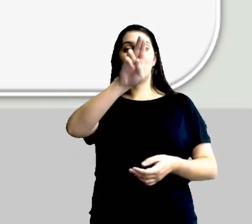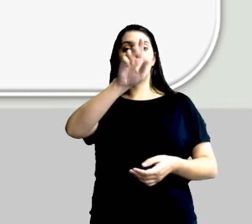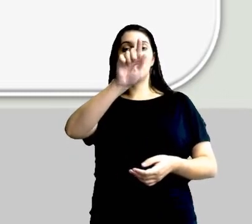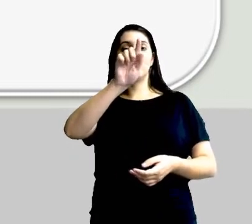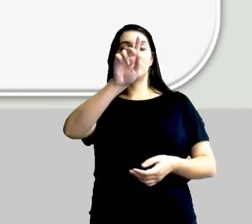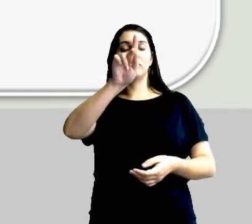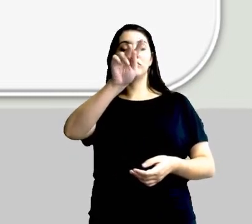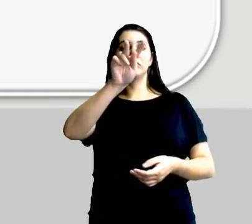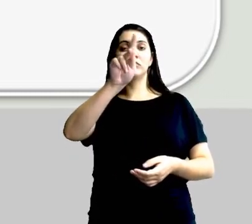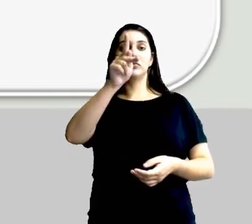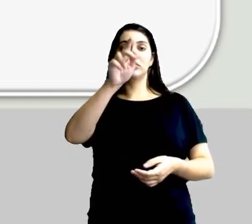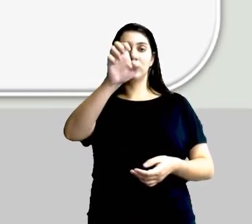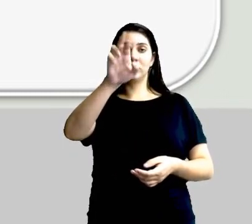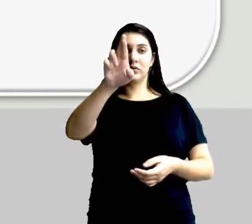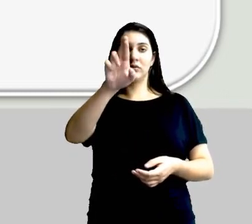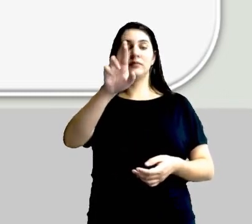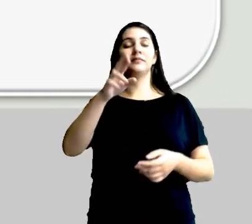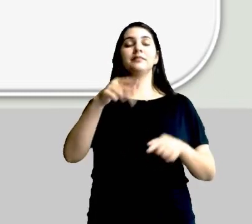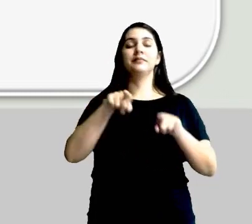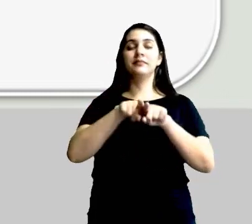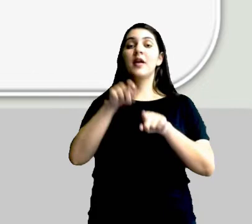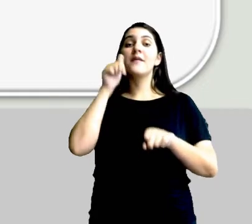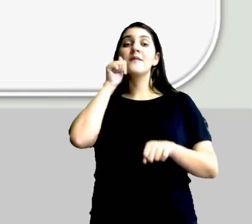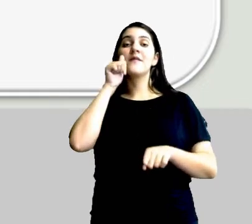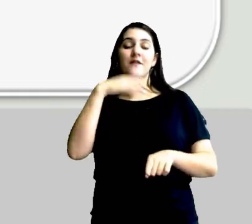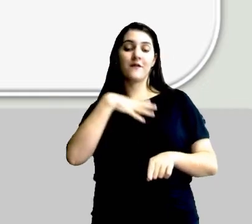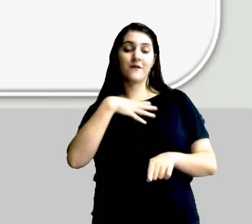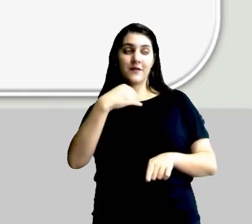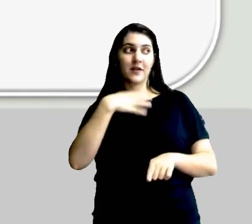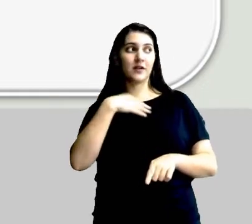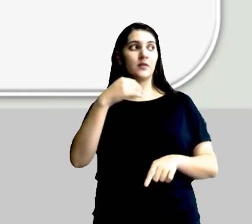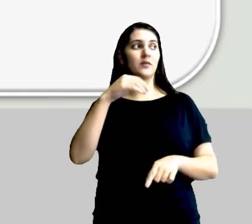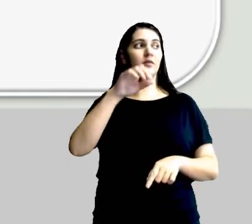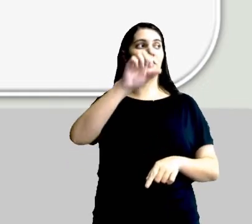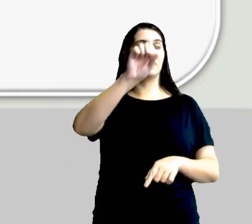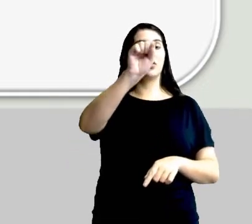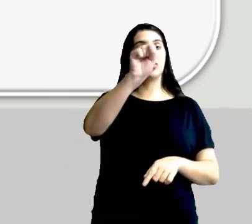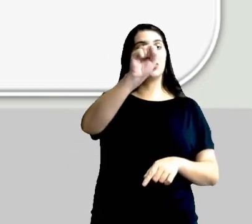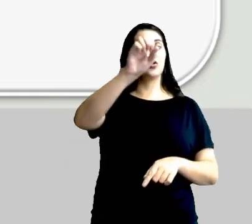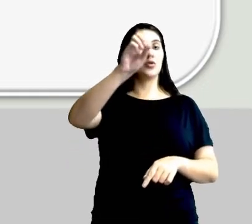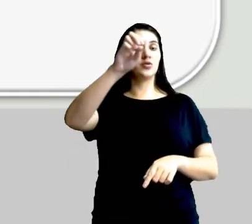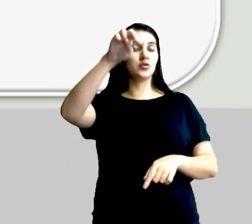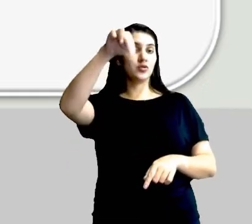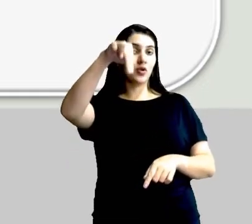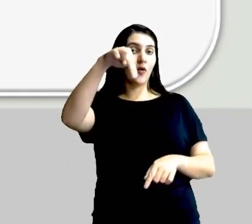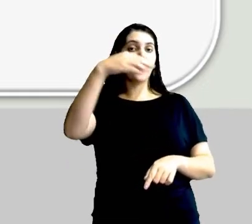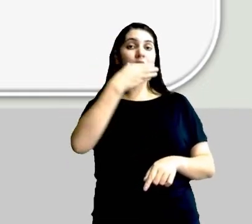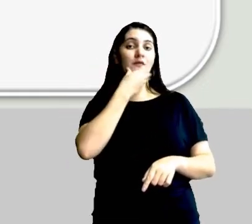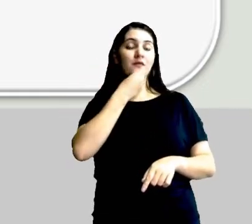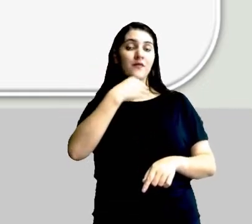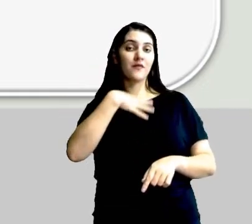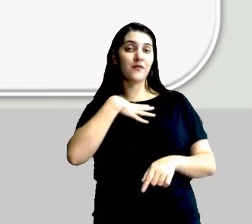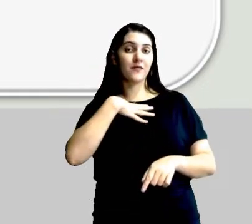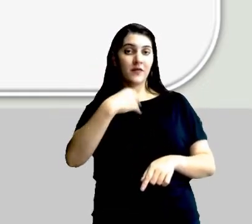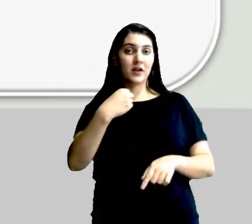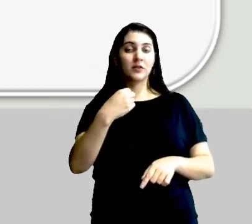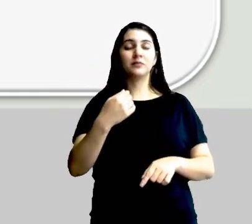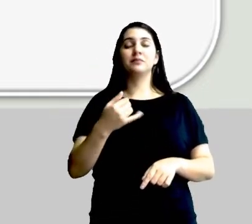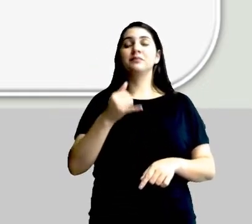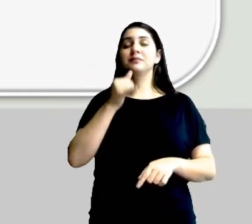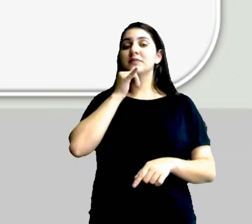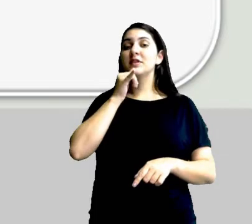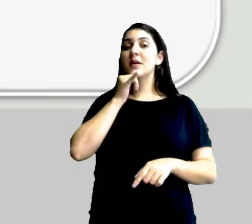para filha. Son, eu uso para filho. E quando eu estiver falando sobre irmãos,